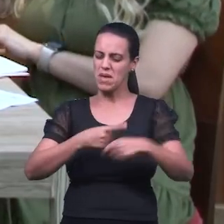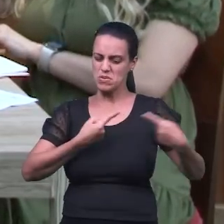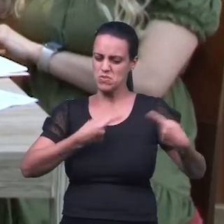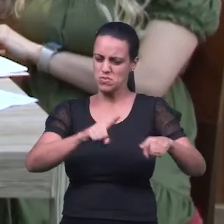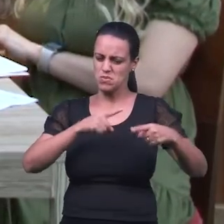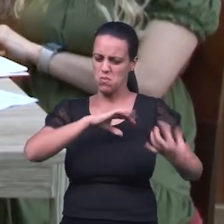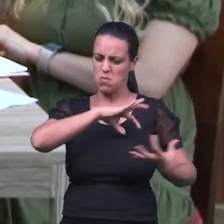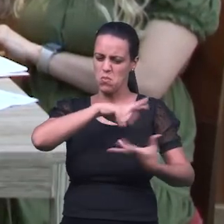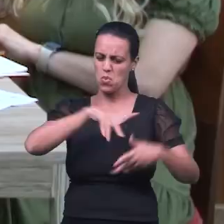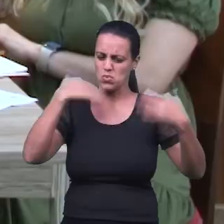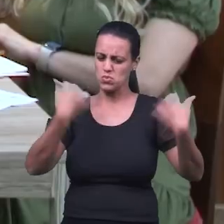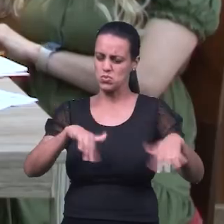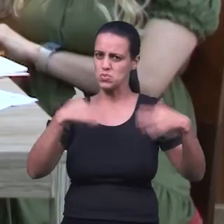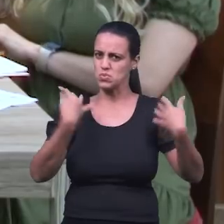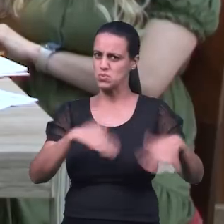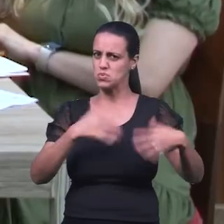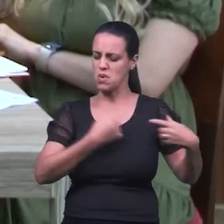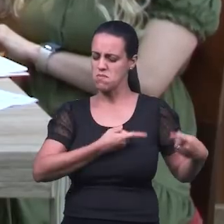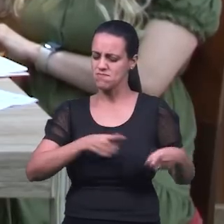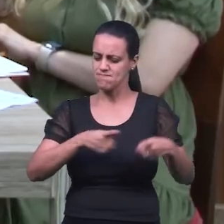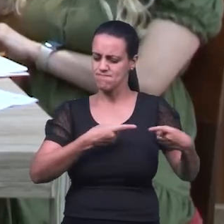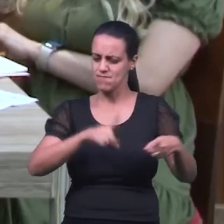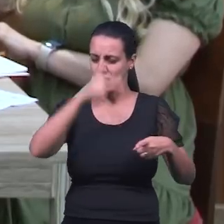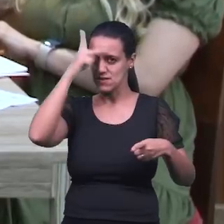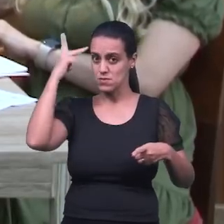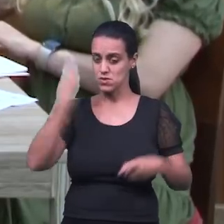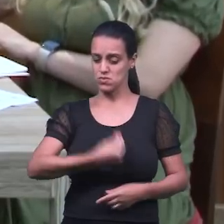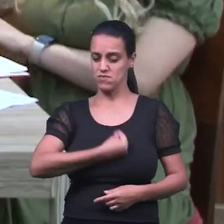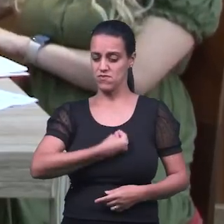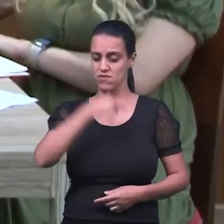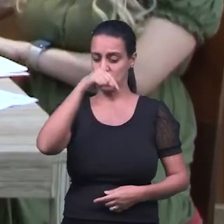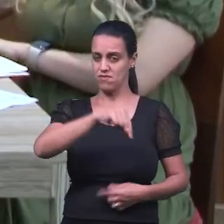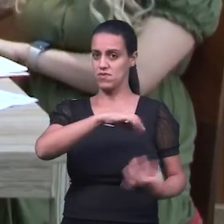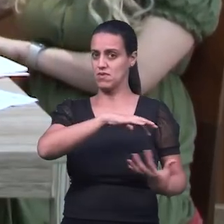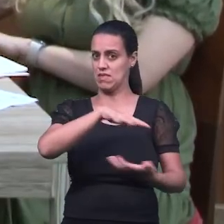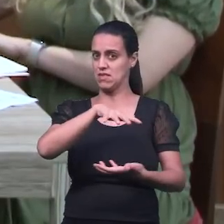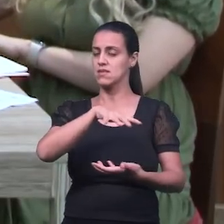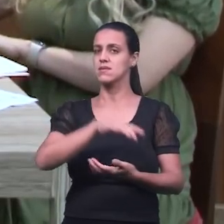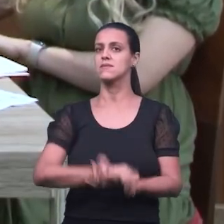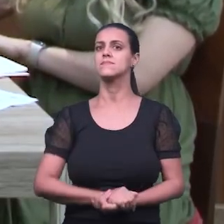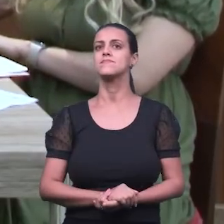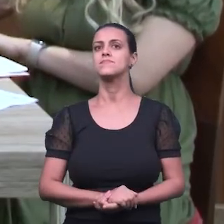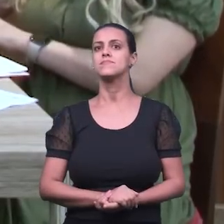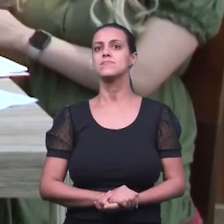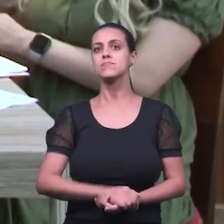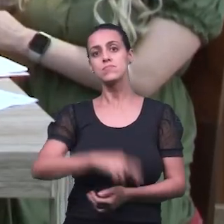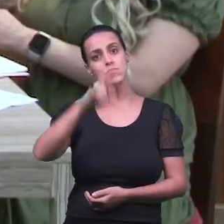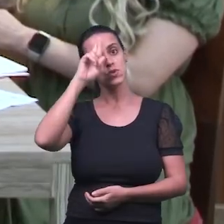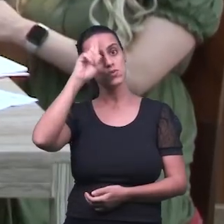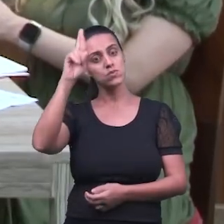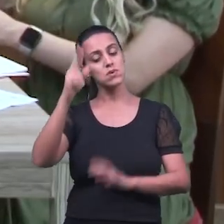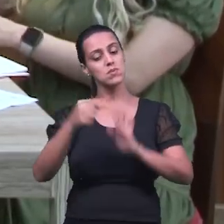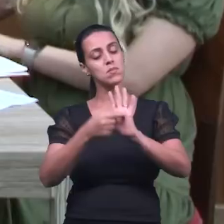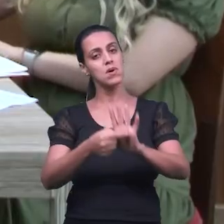vir sobre todo o mundo, para tentar os que habitam na terra." Aqui, João escrevendo para a igreja de Filadélfia, que é tipo da igreja